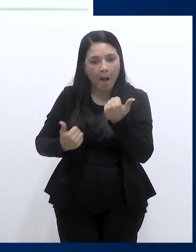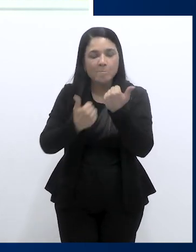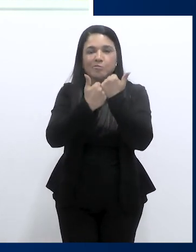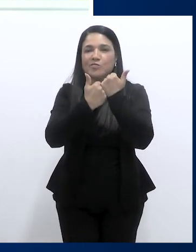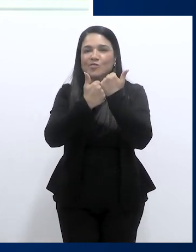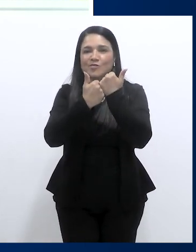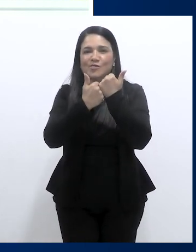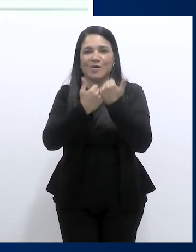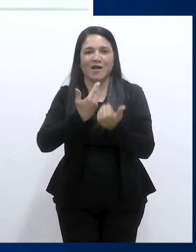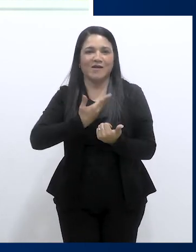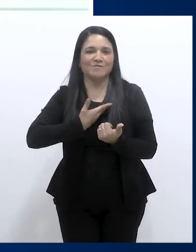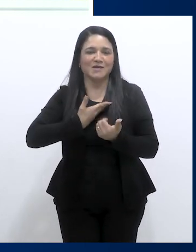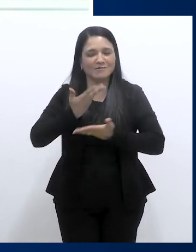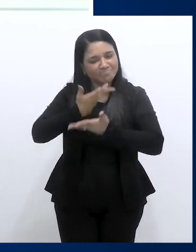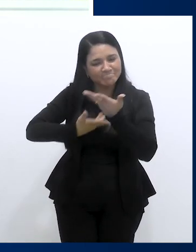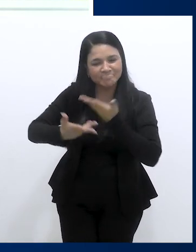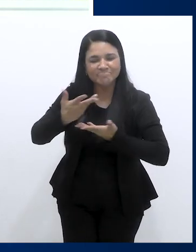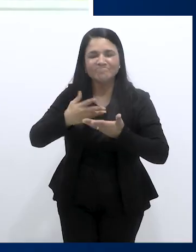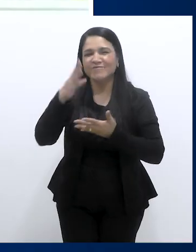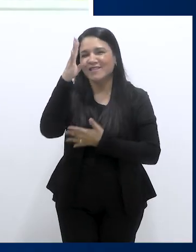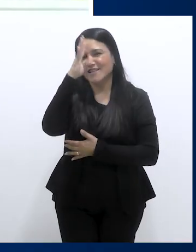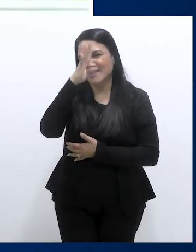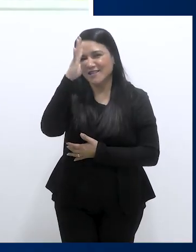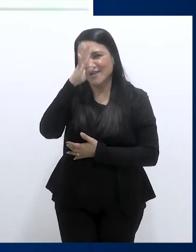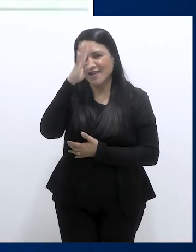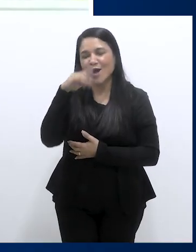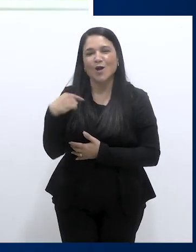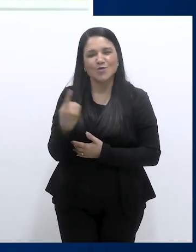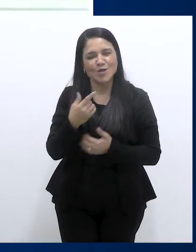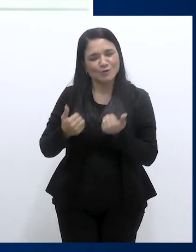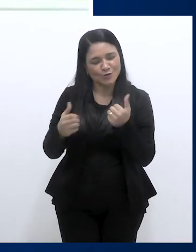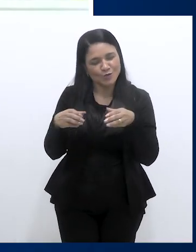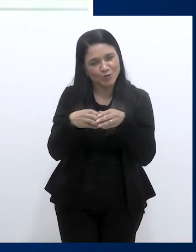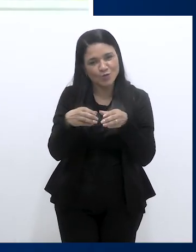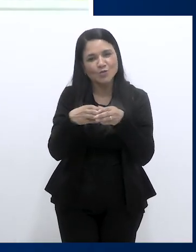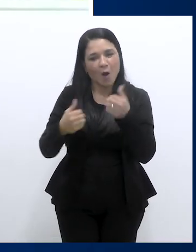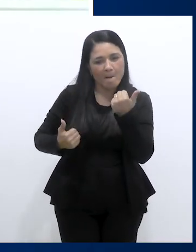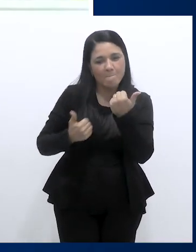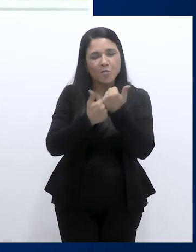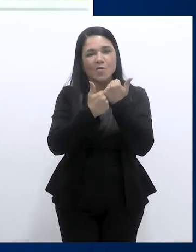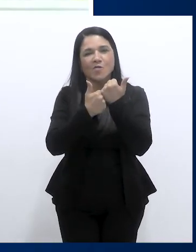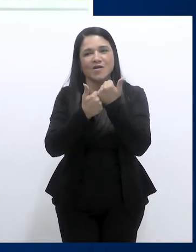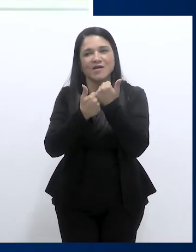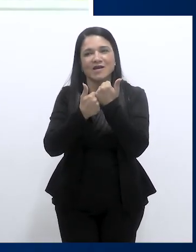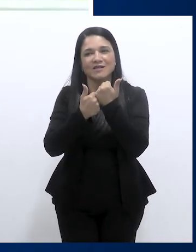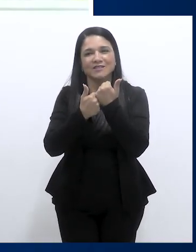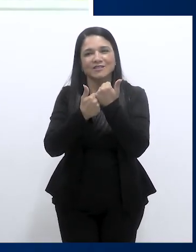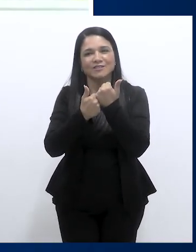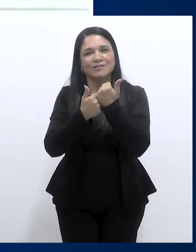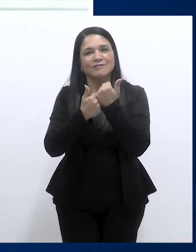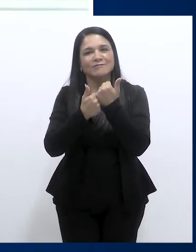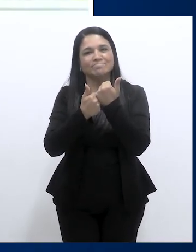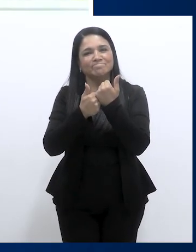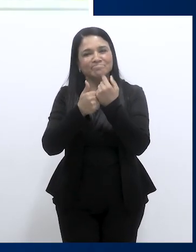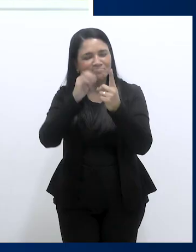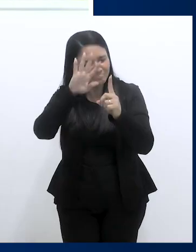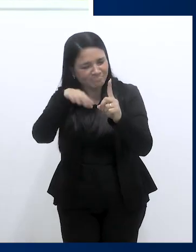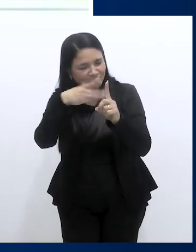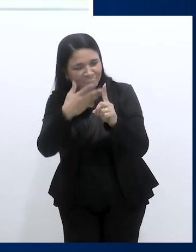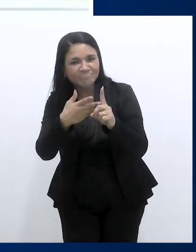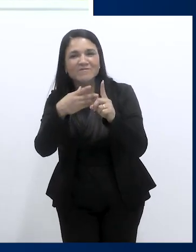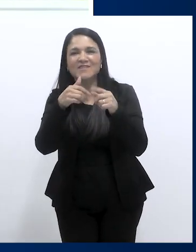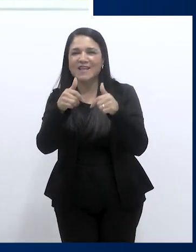e sempre com o apoio das amigas, né, isso eu acho que é legal, a gente se apoia, sabe,